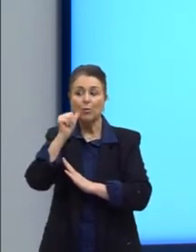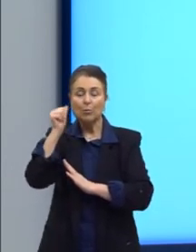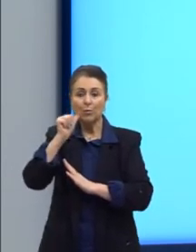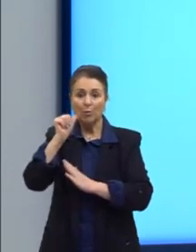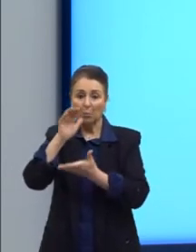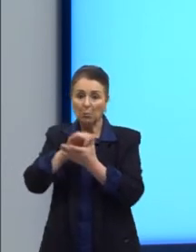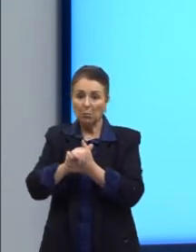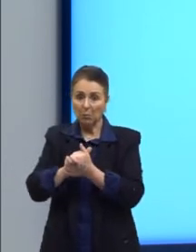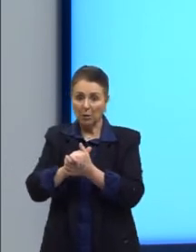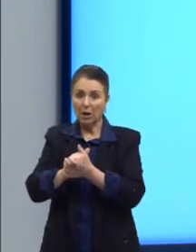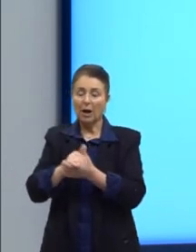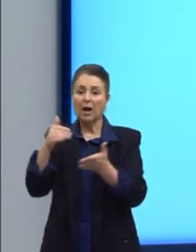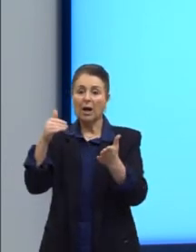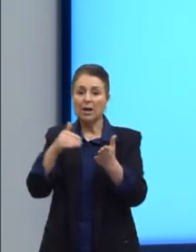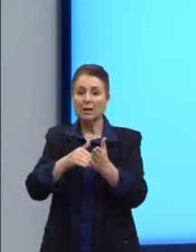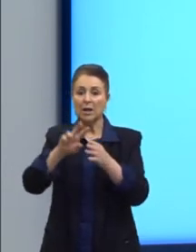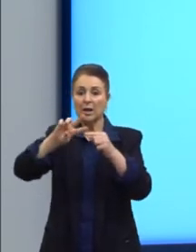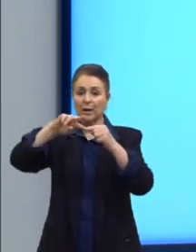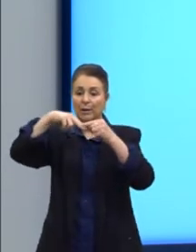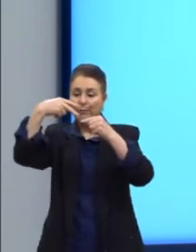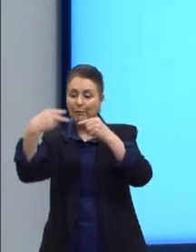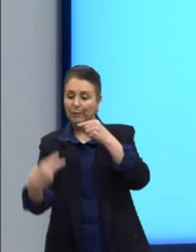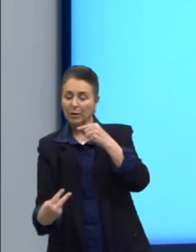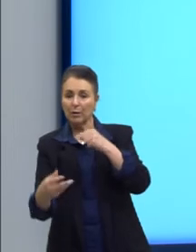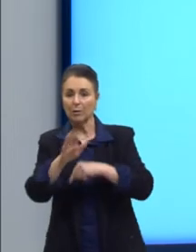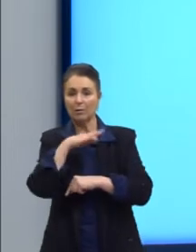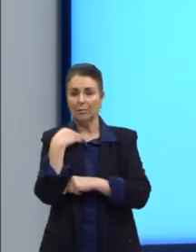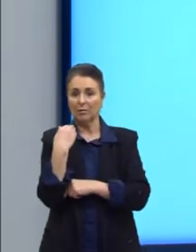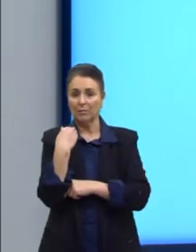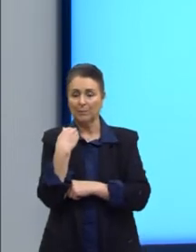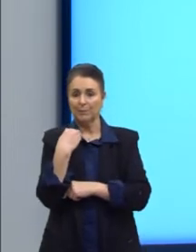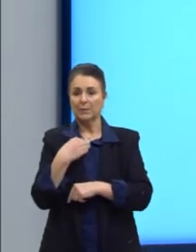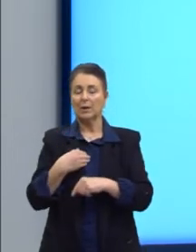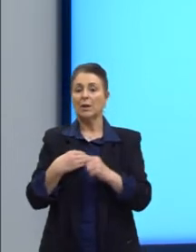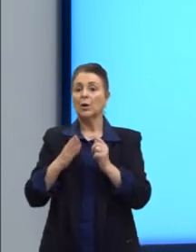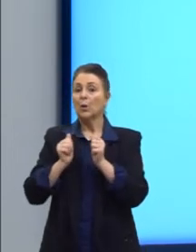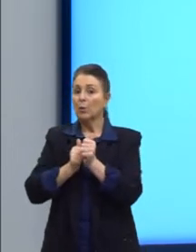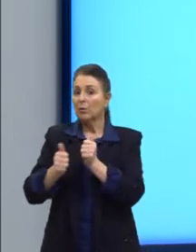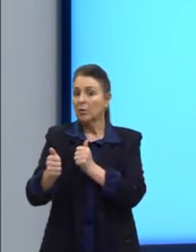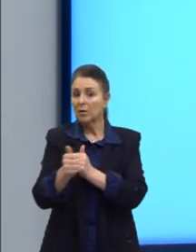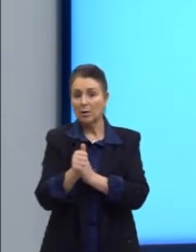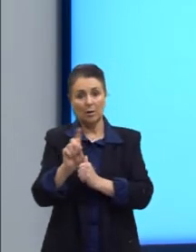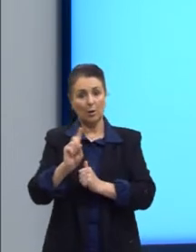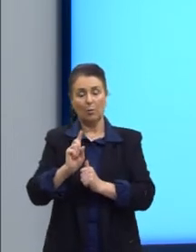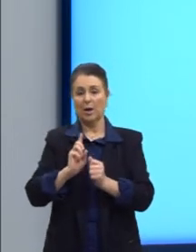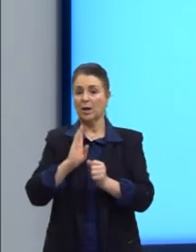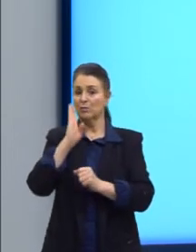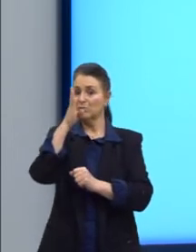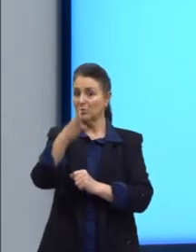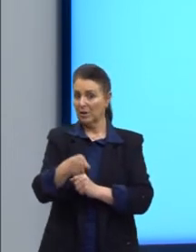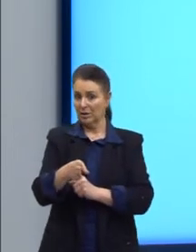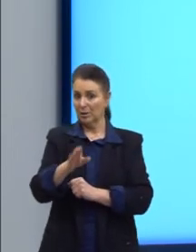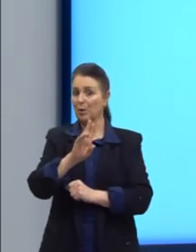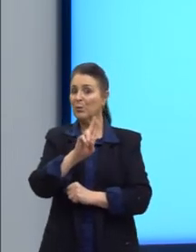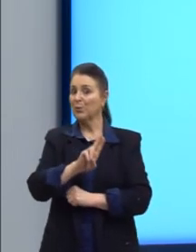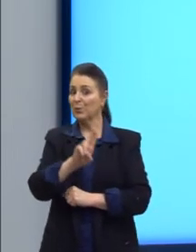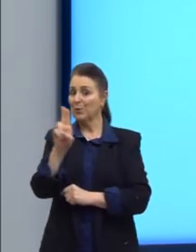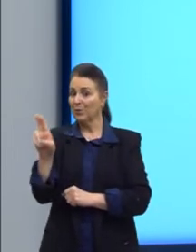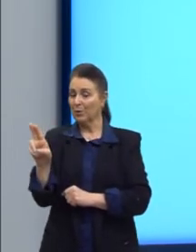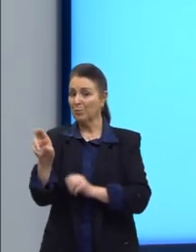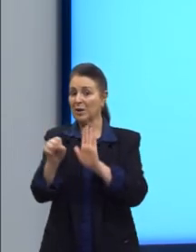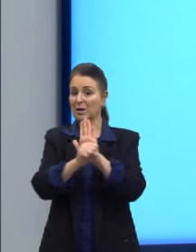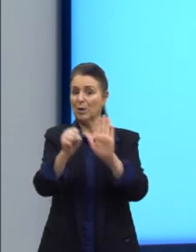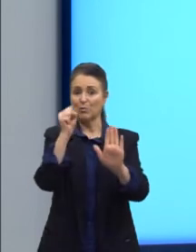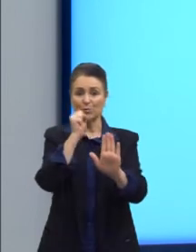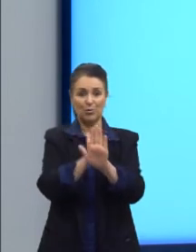momento da queda mortal onde ele se acaba no chão o protagonista ele não é diretamente nomeado ele é um sujeito